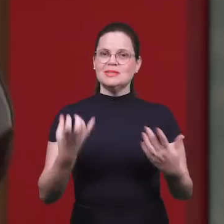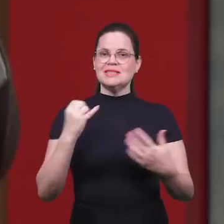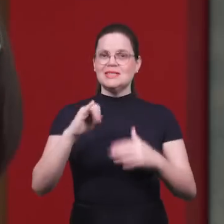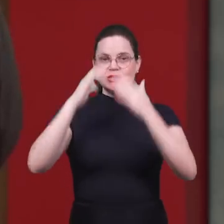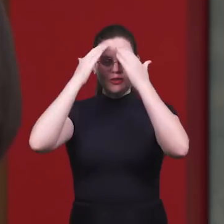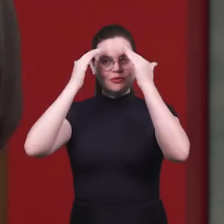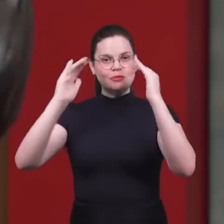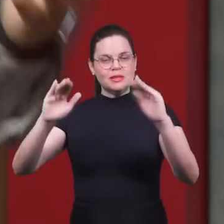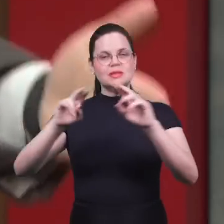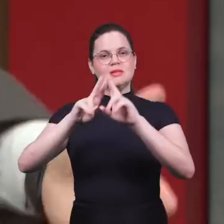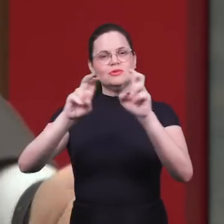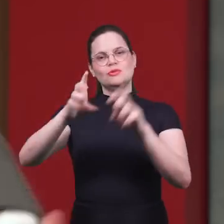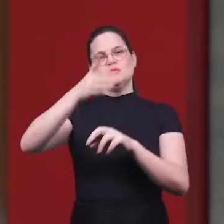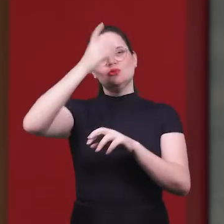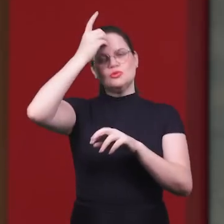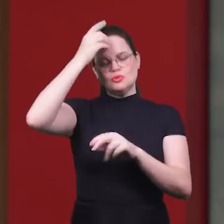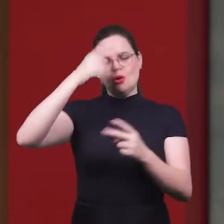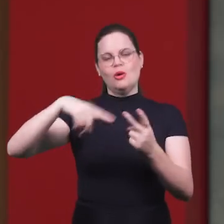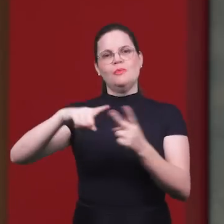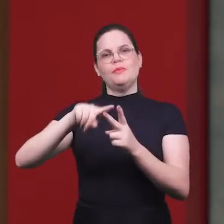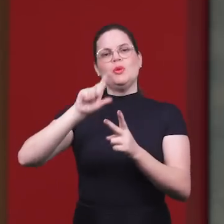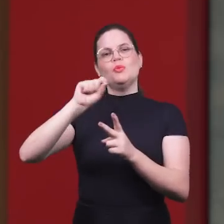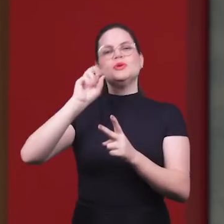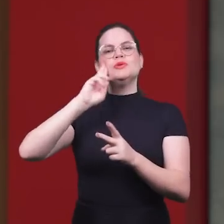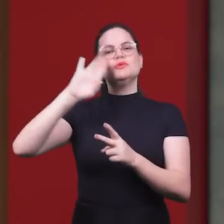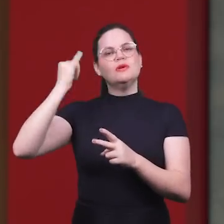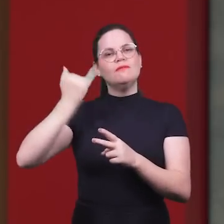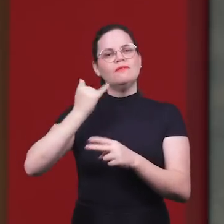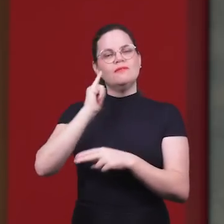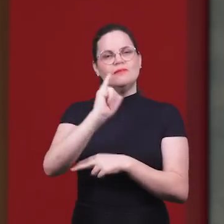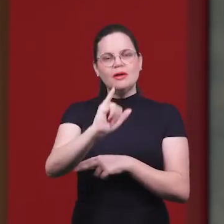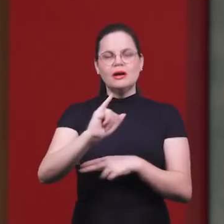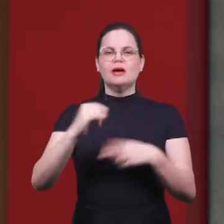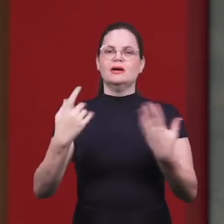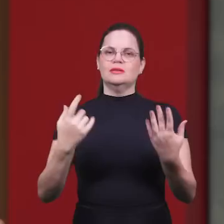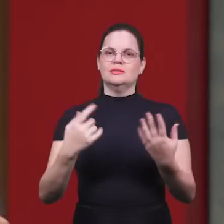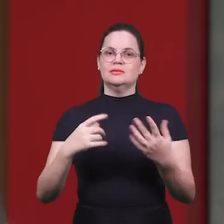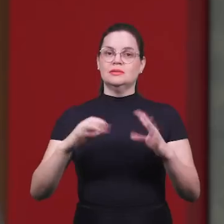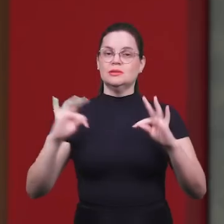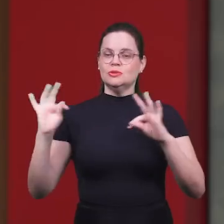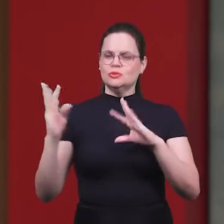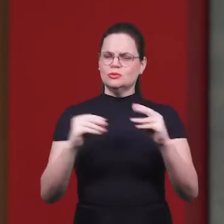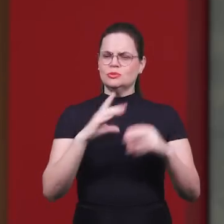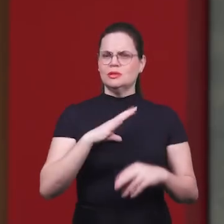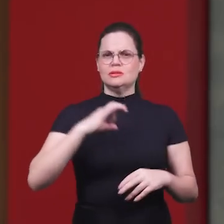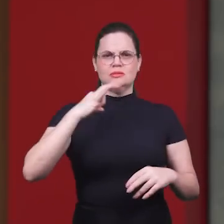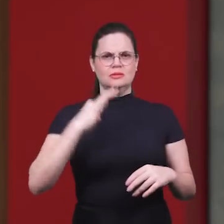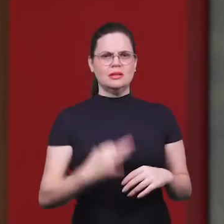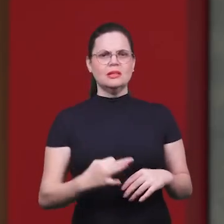espirituais, através da sua busca ao Senhor, da sua dedicação ao Senhor. Então, sem dúvida